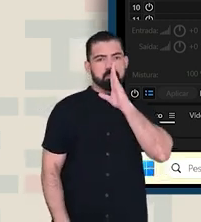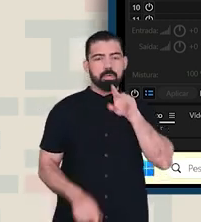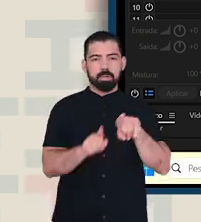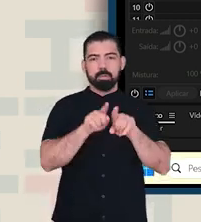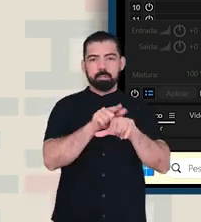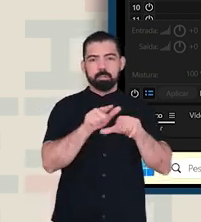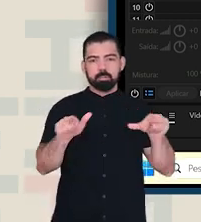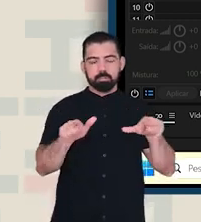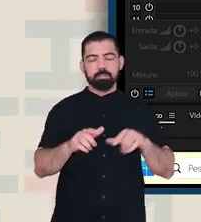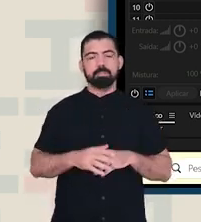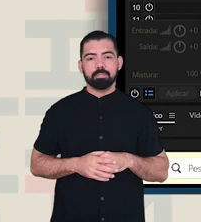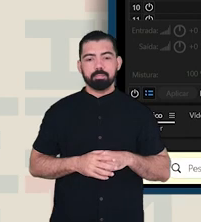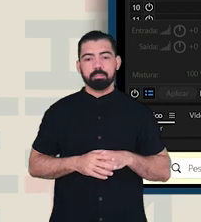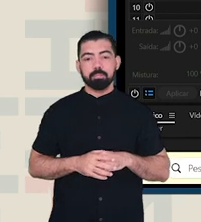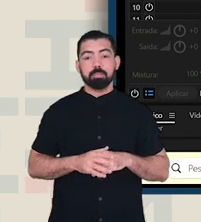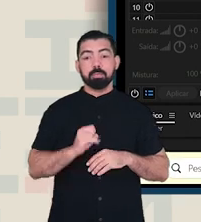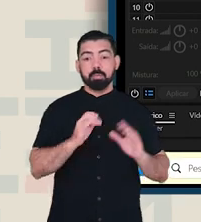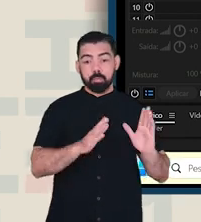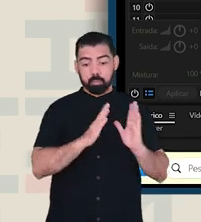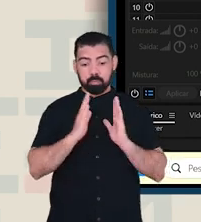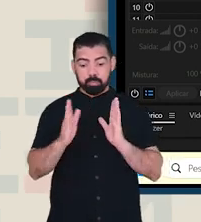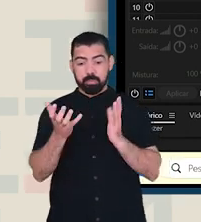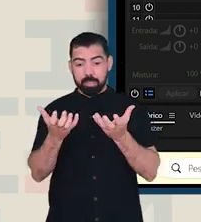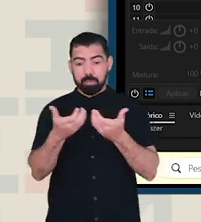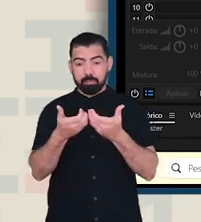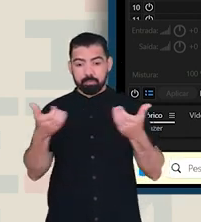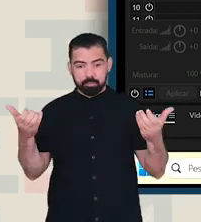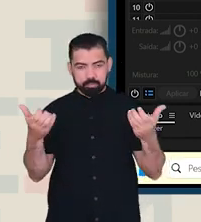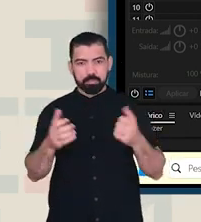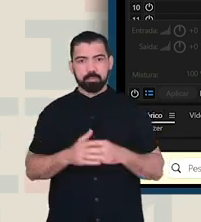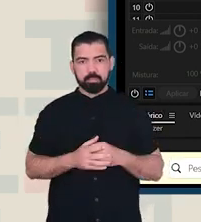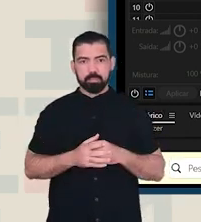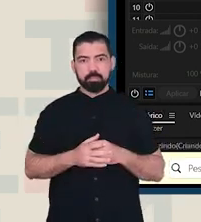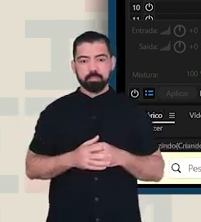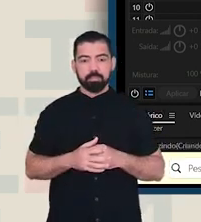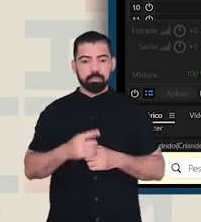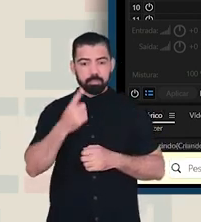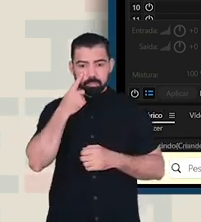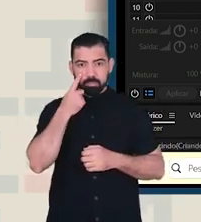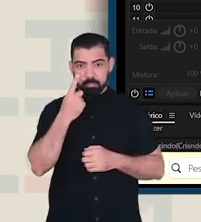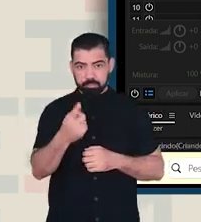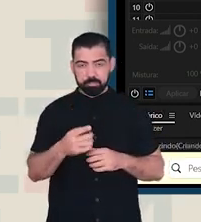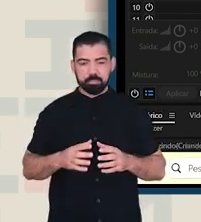Então, este próximo, se eu quiser trabalhar isolado, este não me serviria.